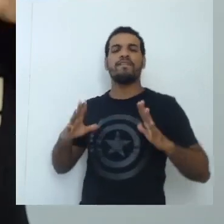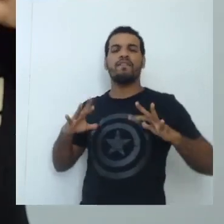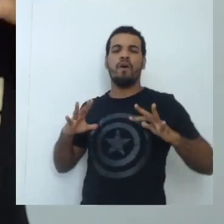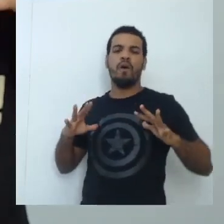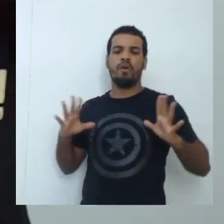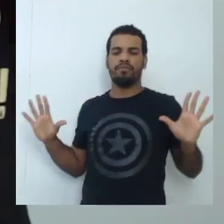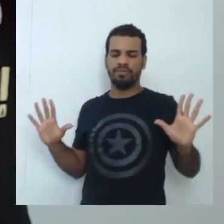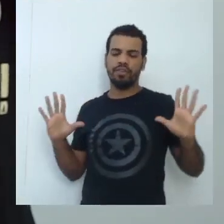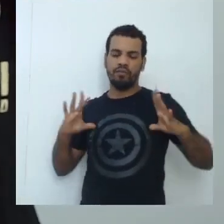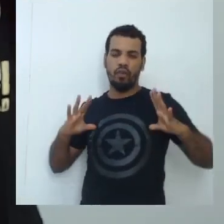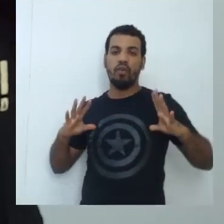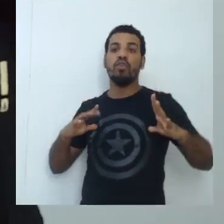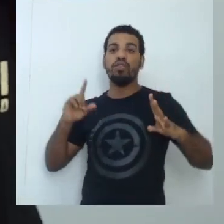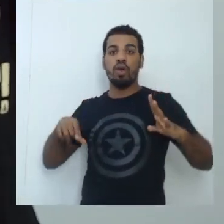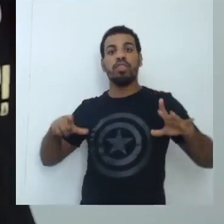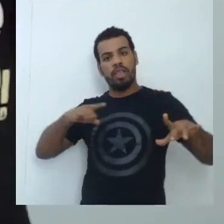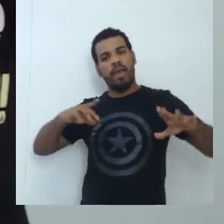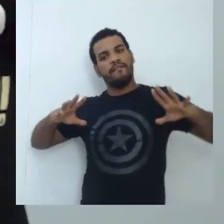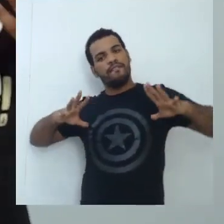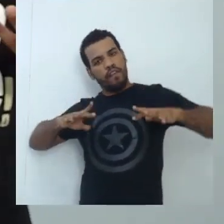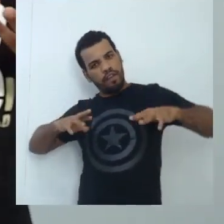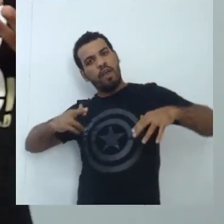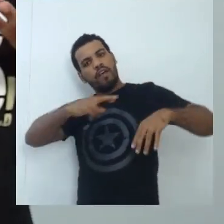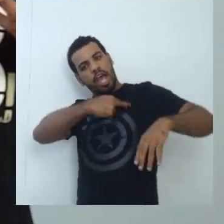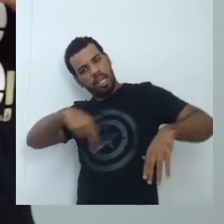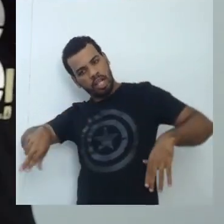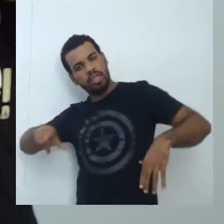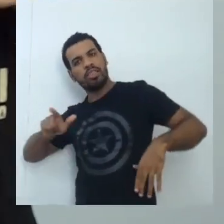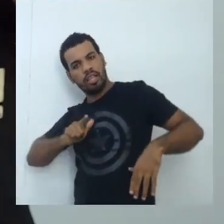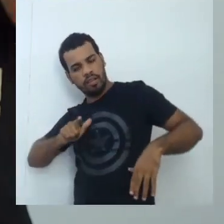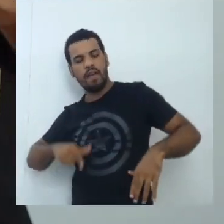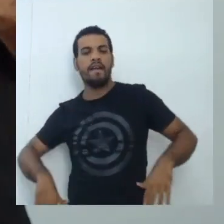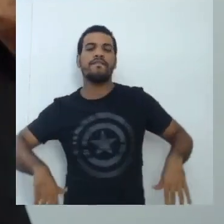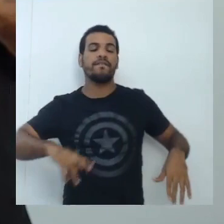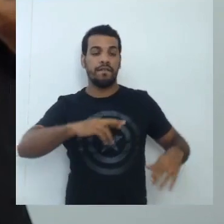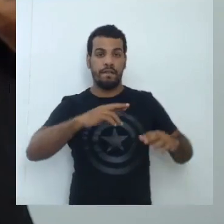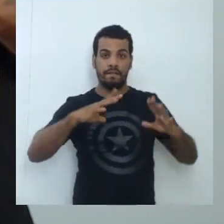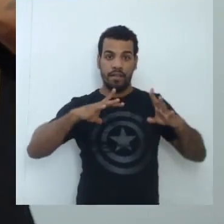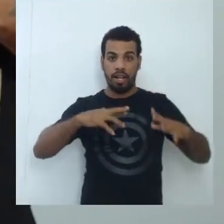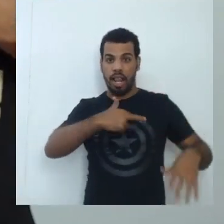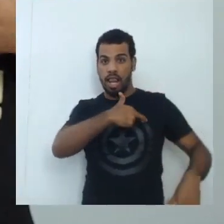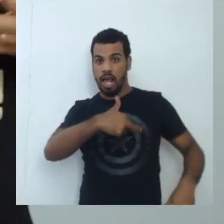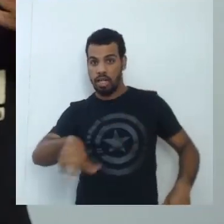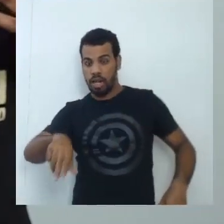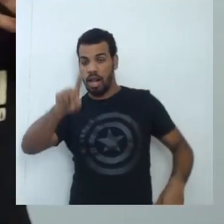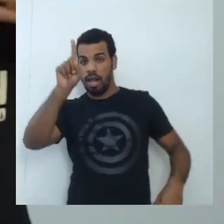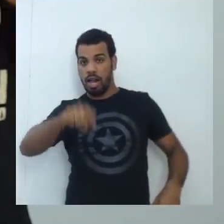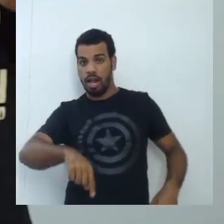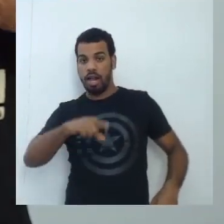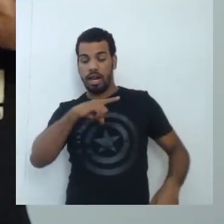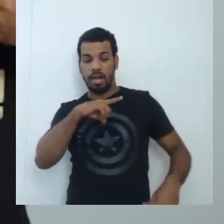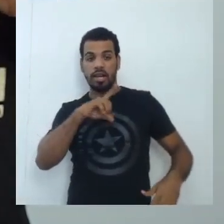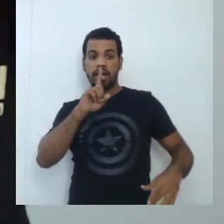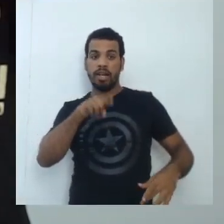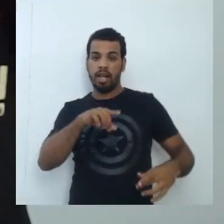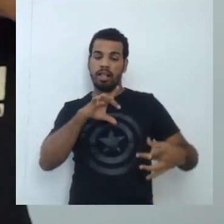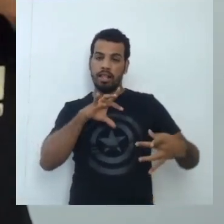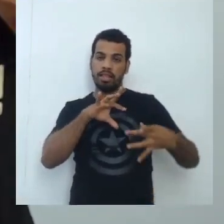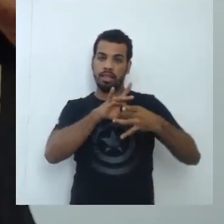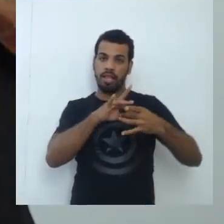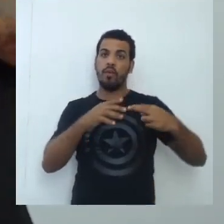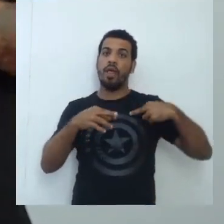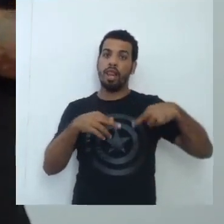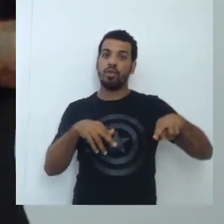paramos. Ou seja, existe um feriado religioso que é ligado aí a uma religião, que